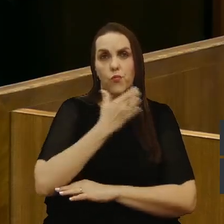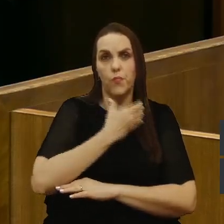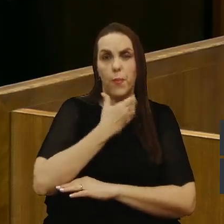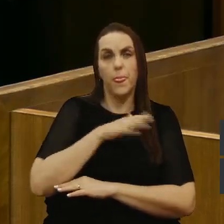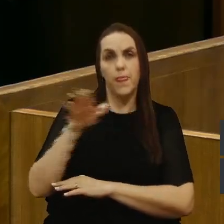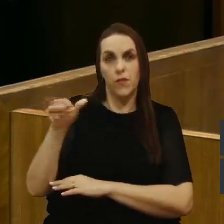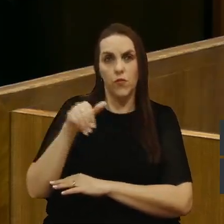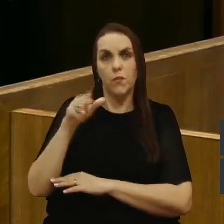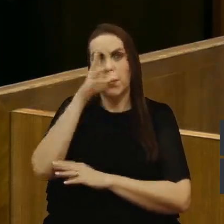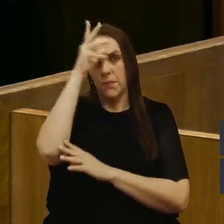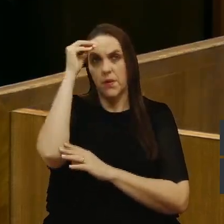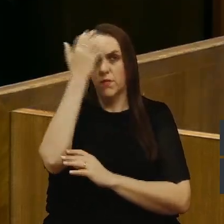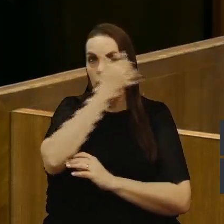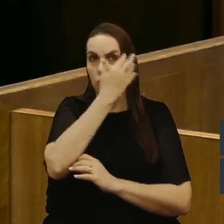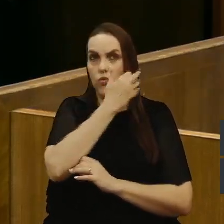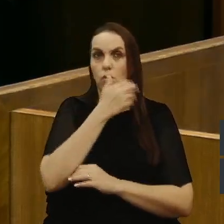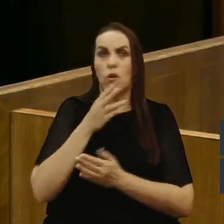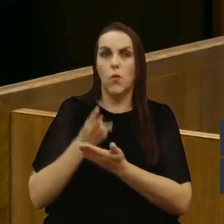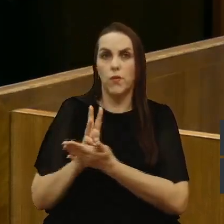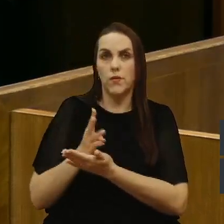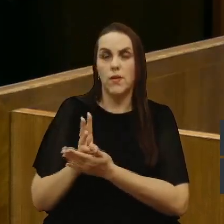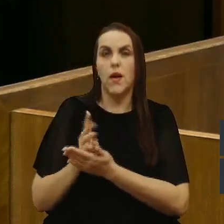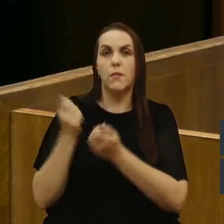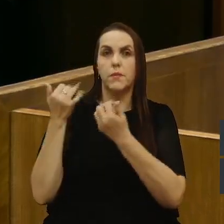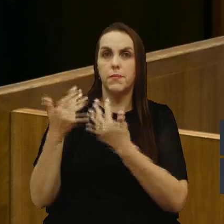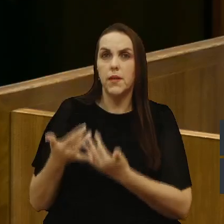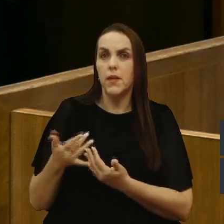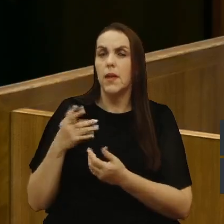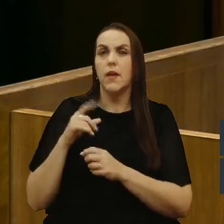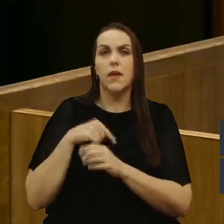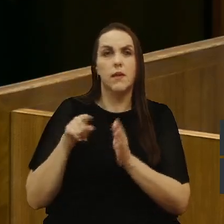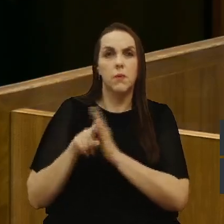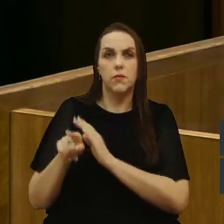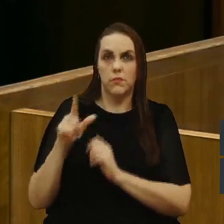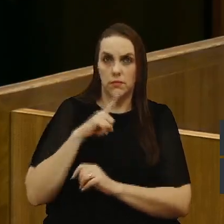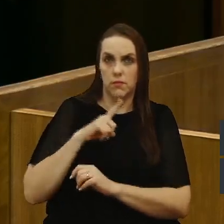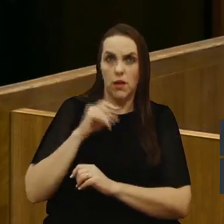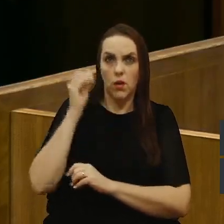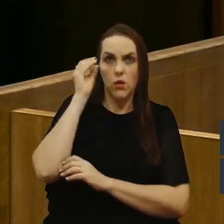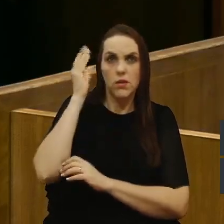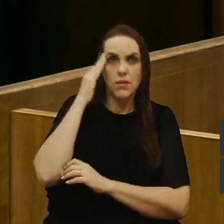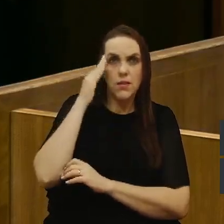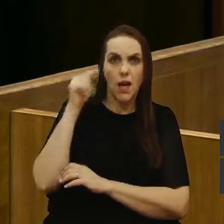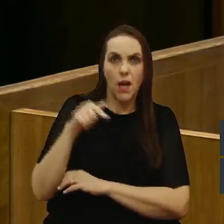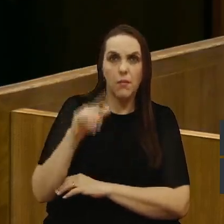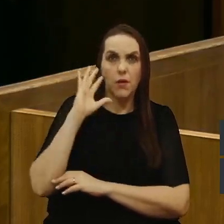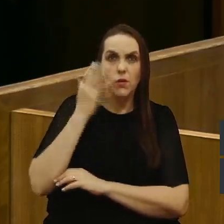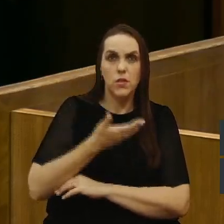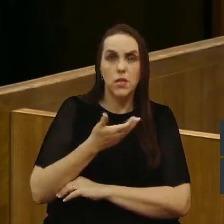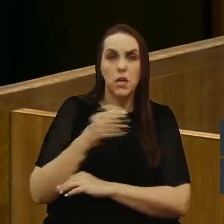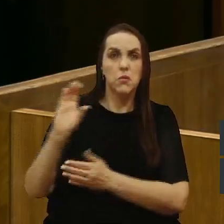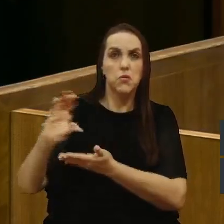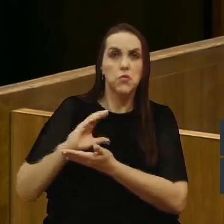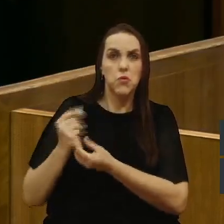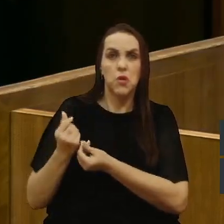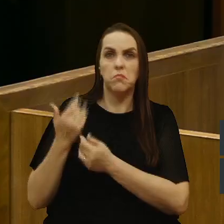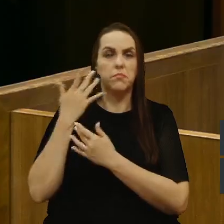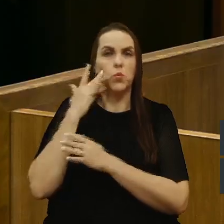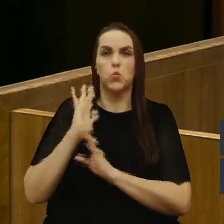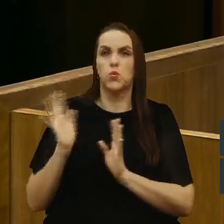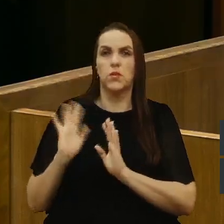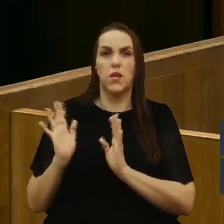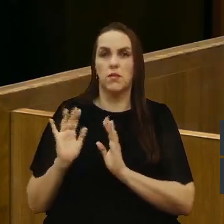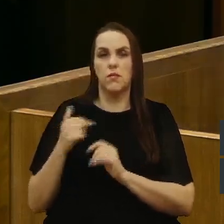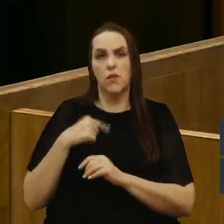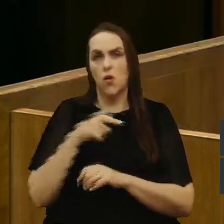pelo WhatsApp, relatei a situação, perguntei se ele tinha conhecimento, ele disse que não sabia da questão dos recursos, que era para eu falar com o engenheiro Walter. E por